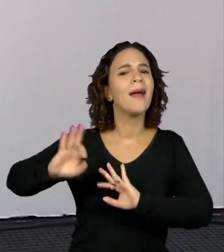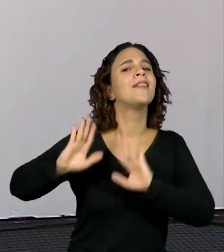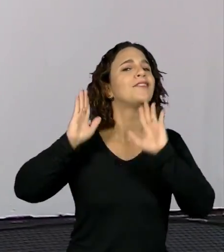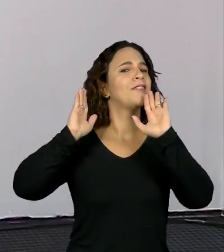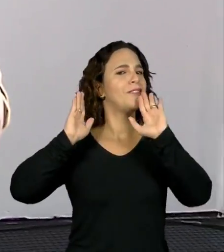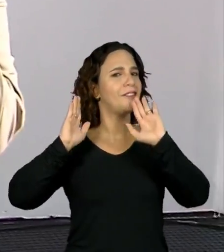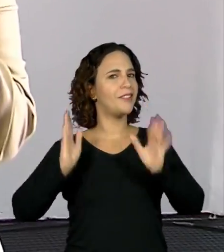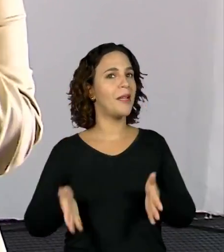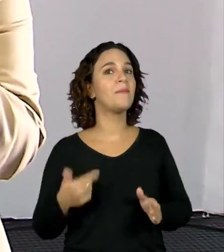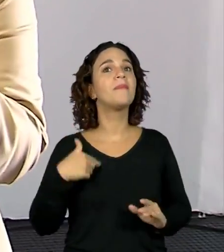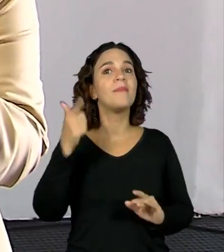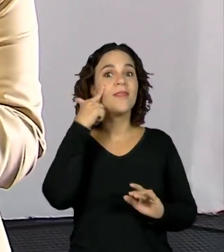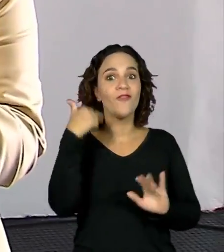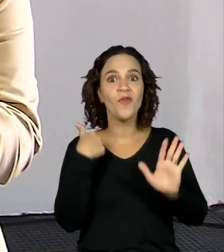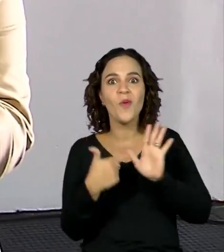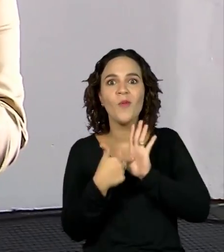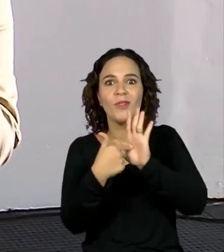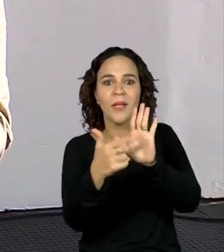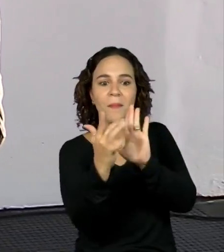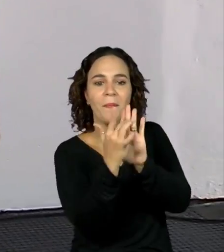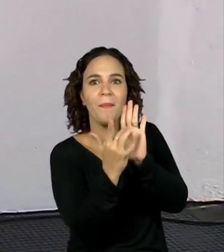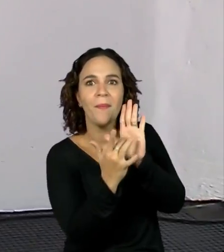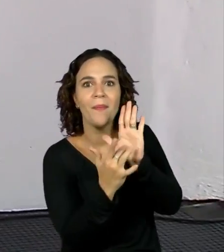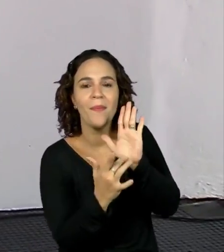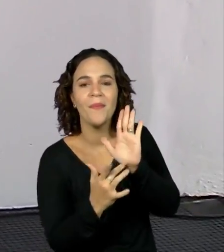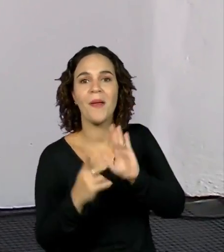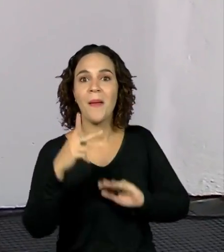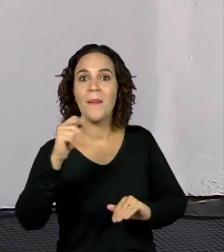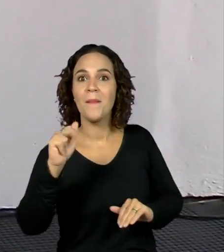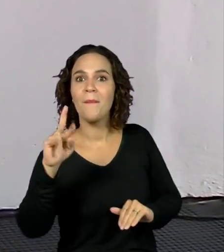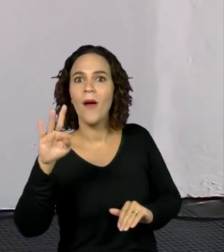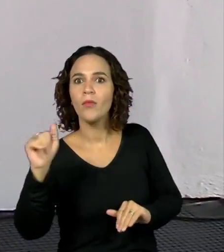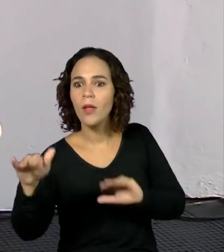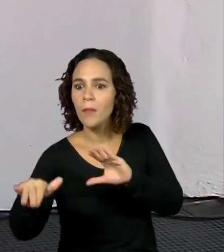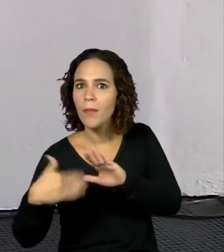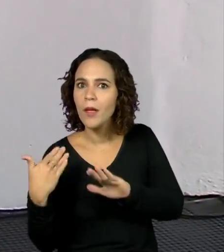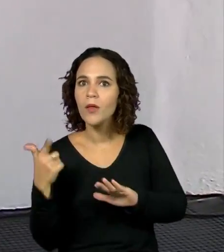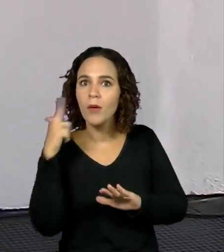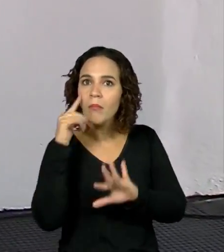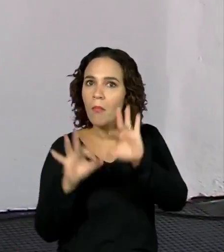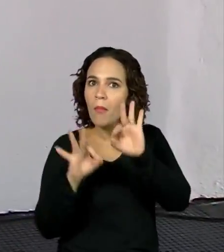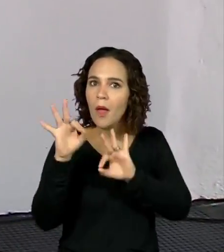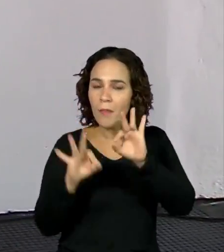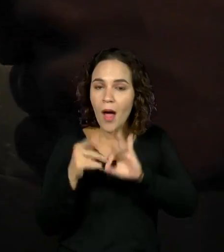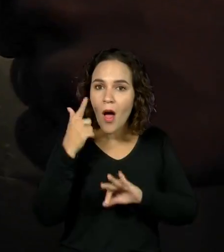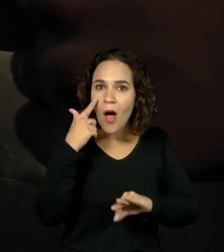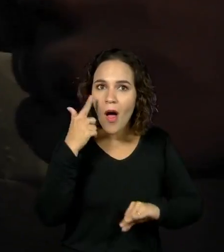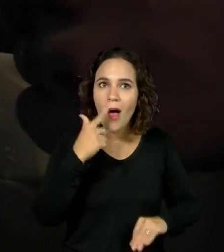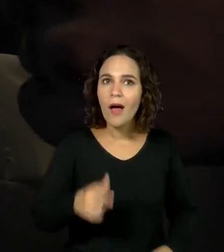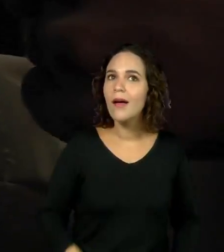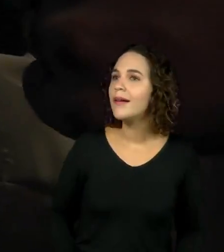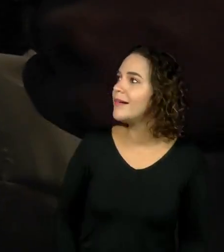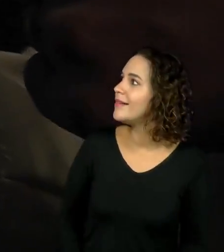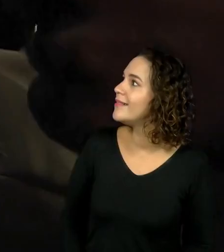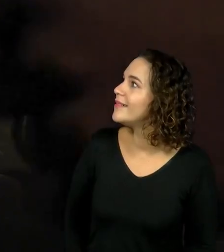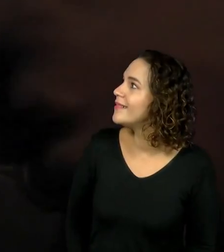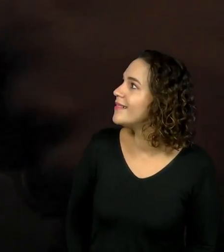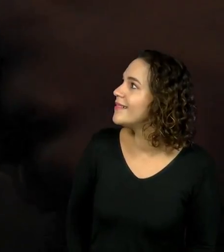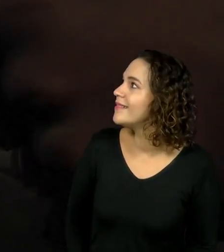viu? Deixa eu só mostrar a pauta que eles me enviaram, que eles prepararam para fazer a cobertura do G20